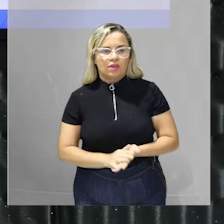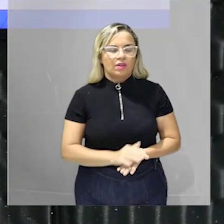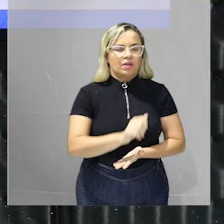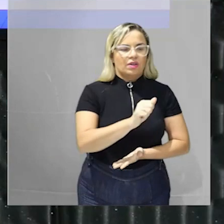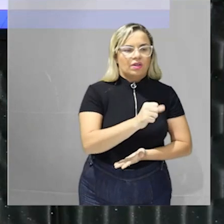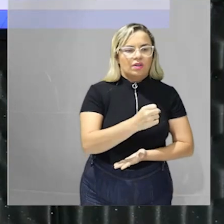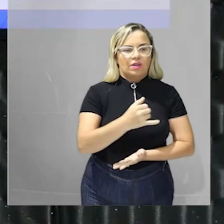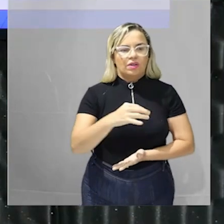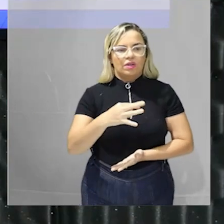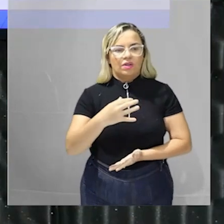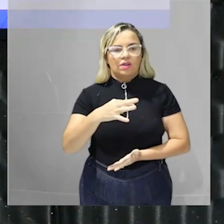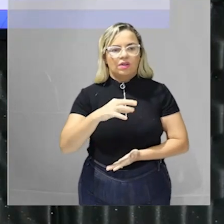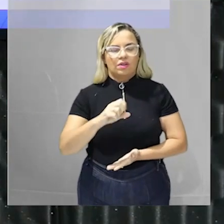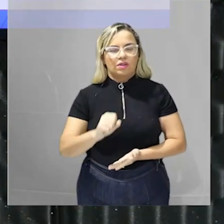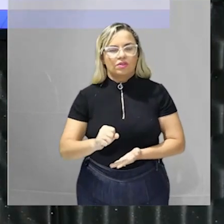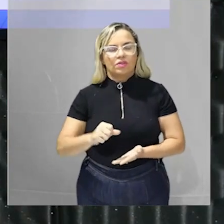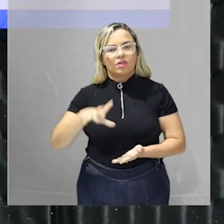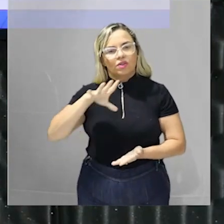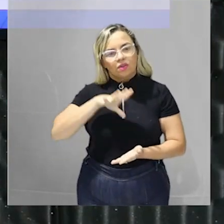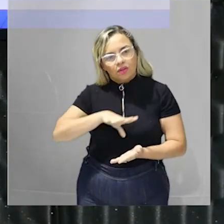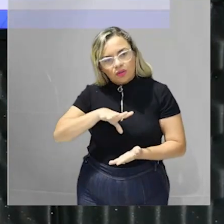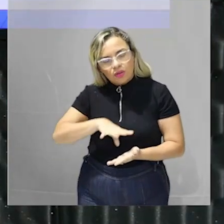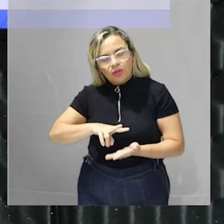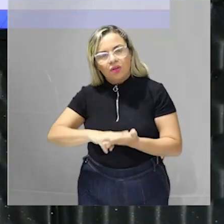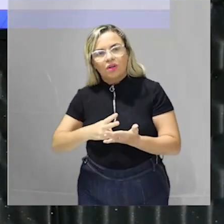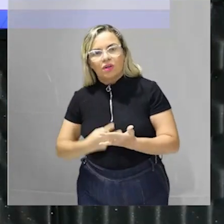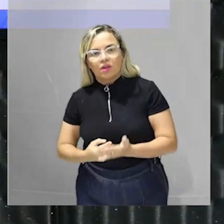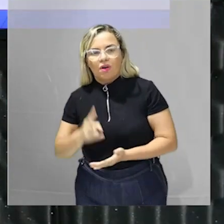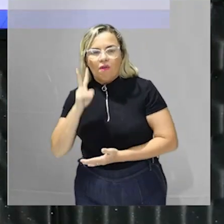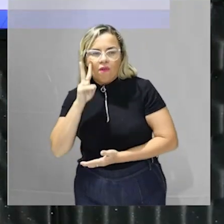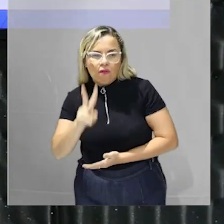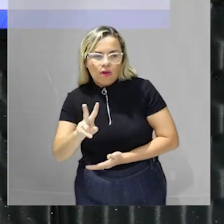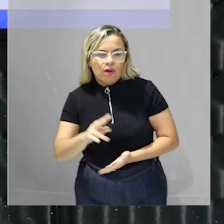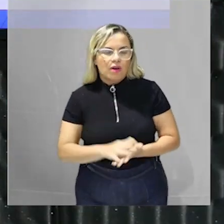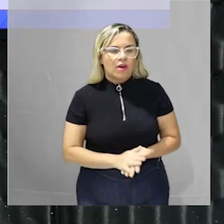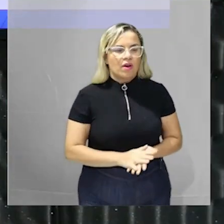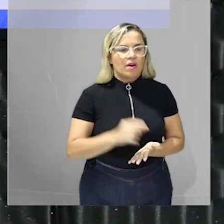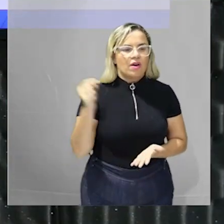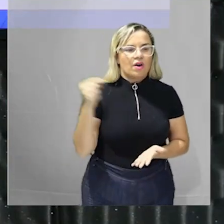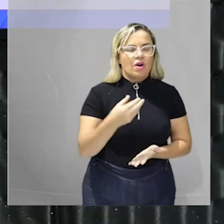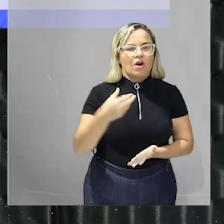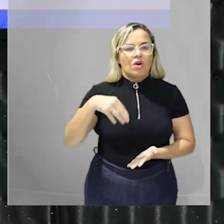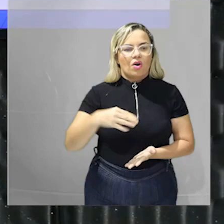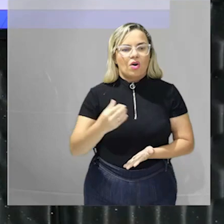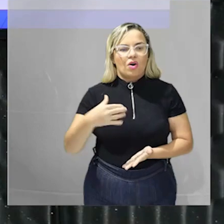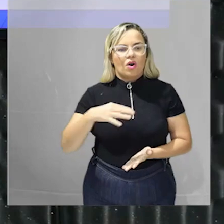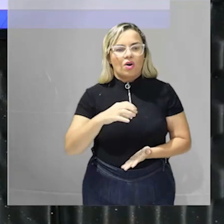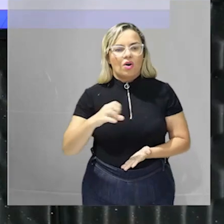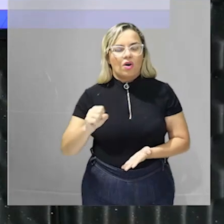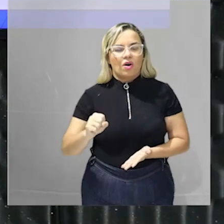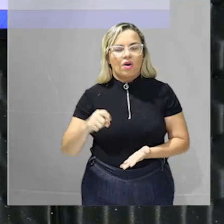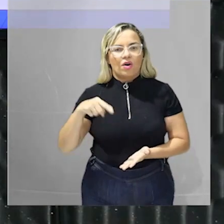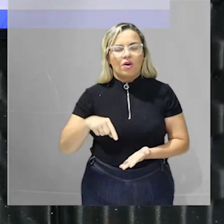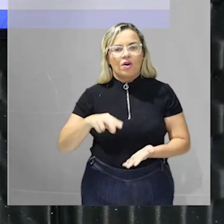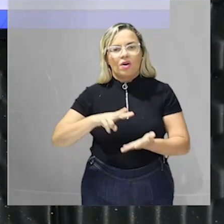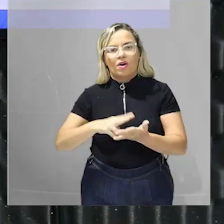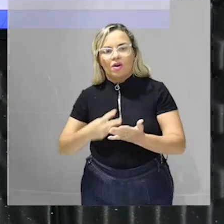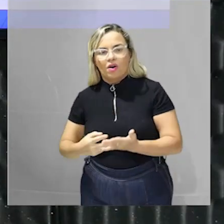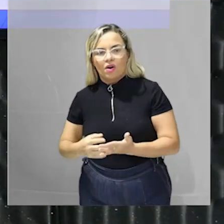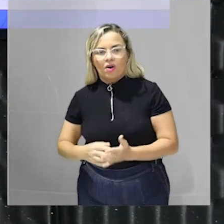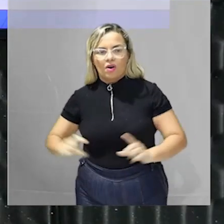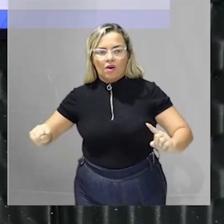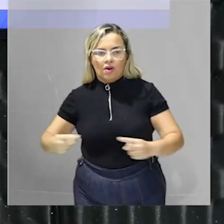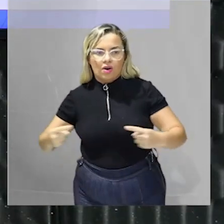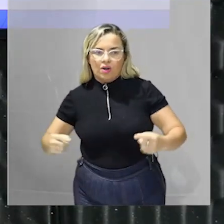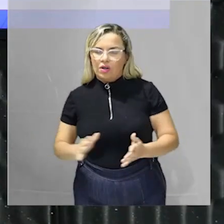assistir, ver, concorrer, competir. Em espanhol, tudo significa